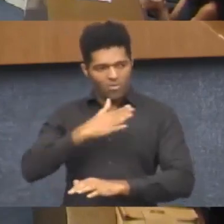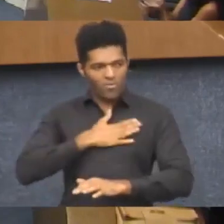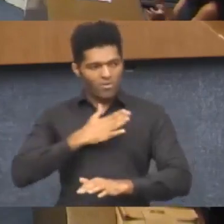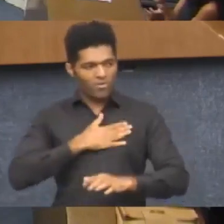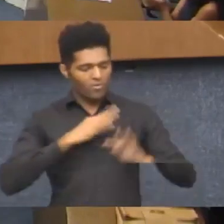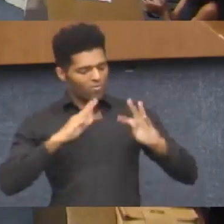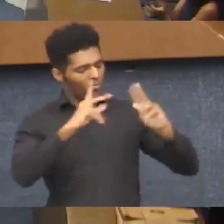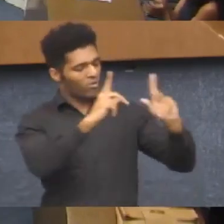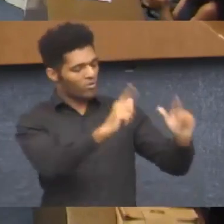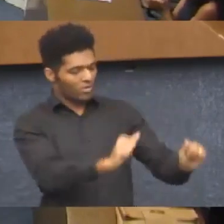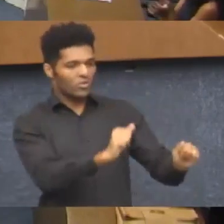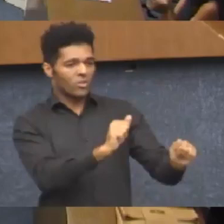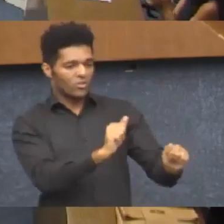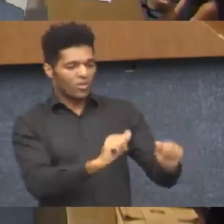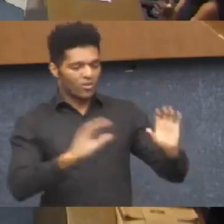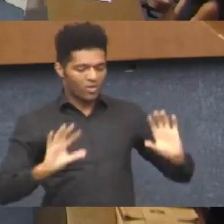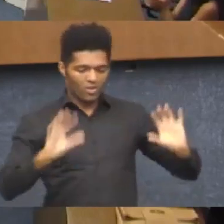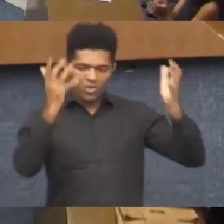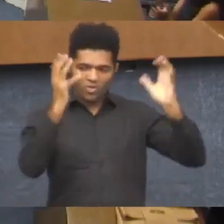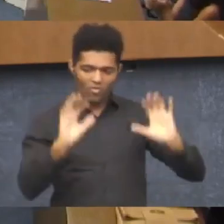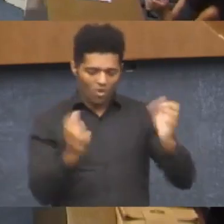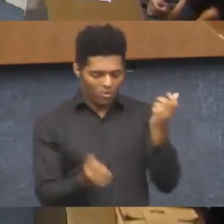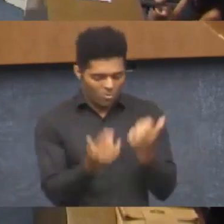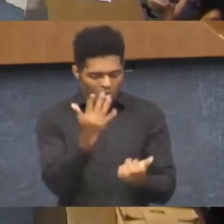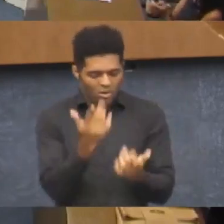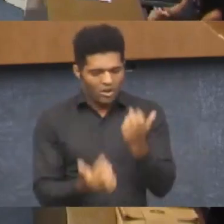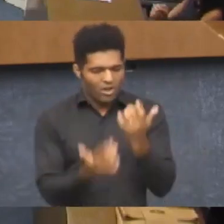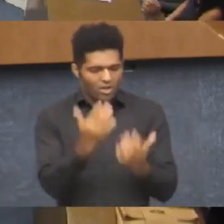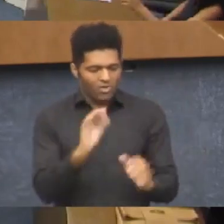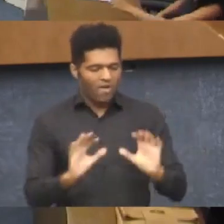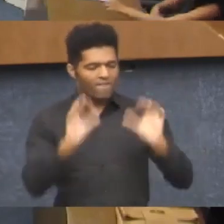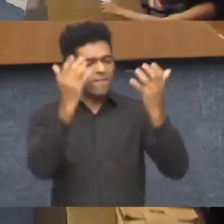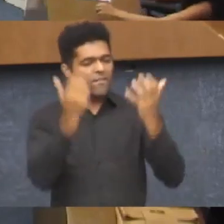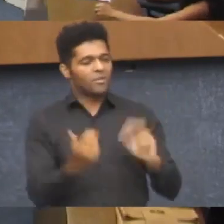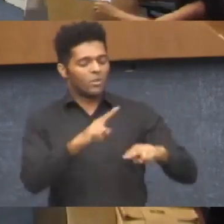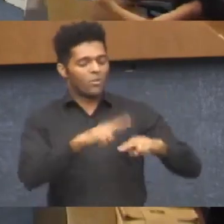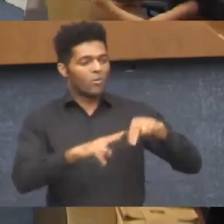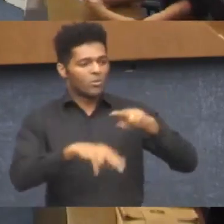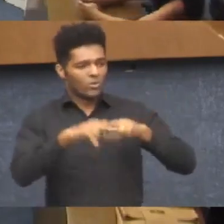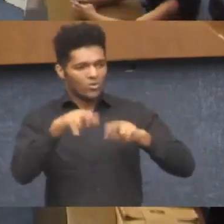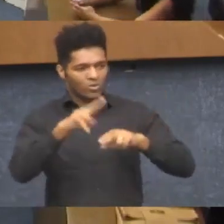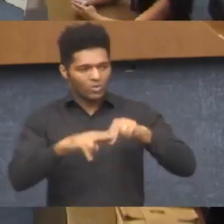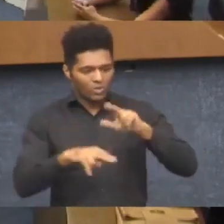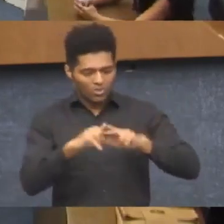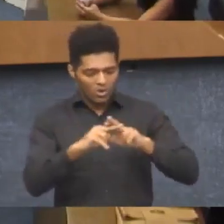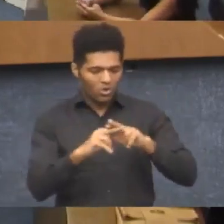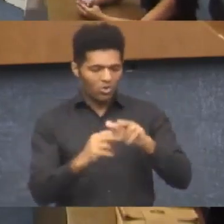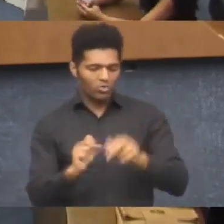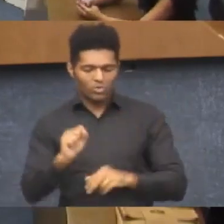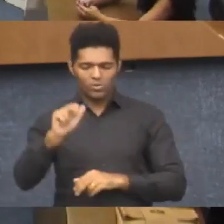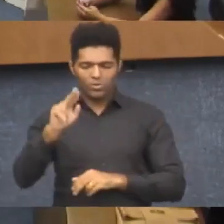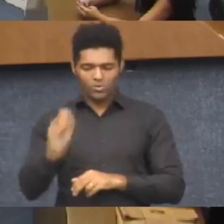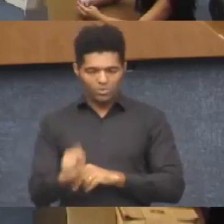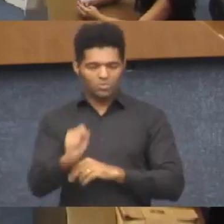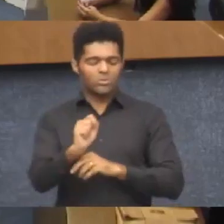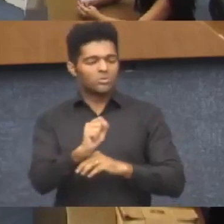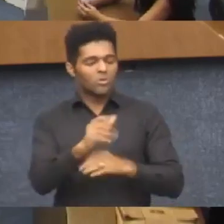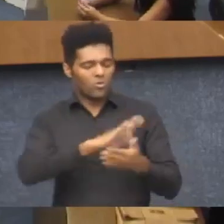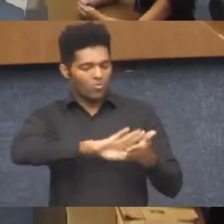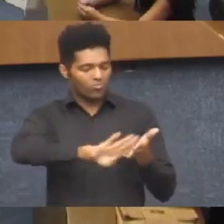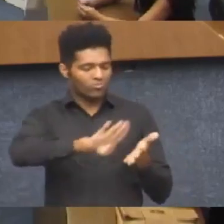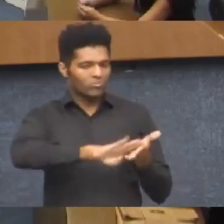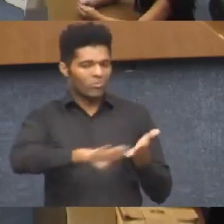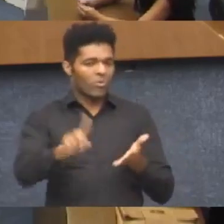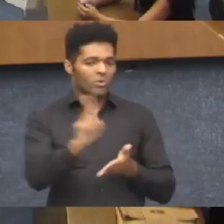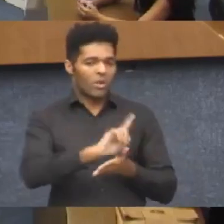é povo como festa de São João. No SUS ninguém mete a mão.